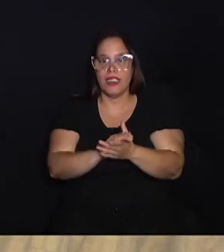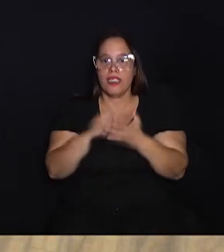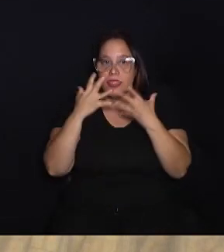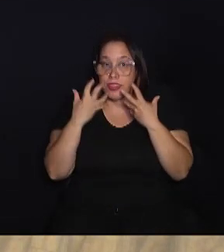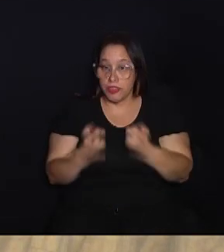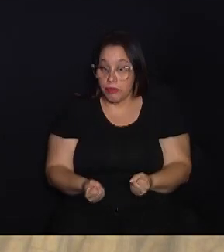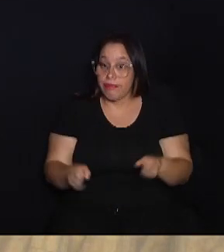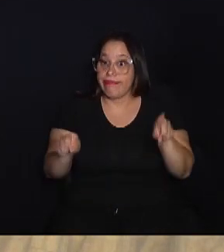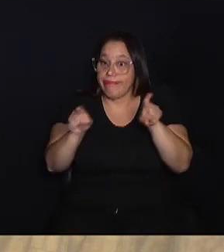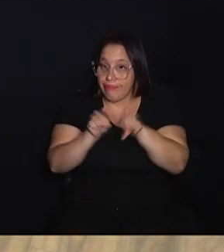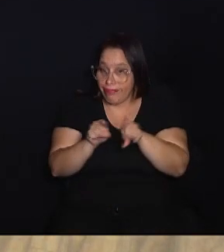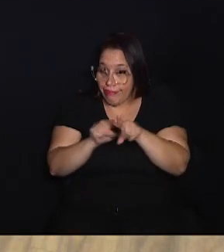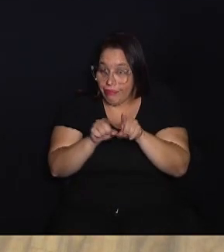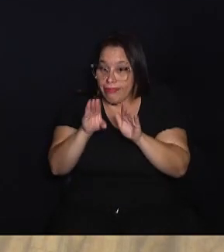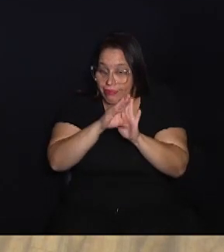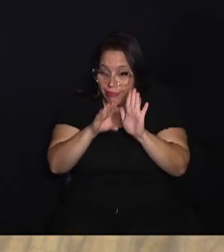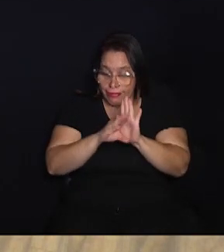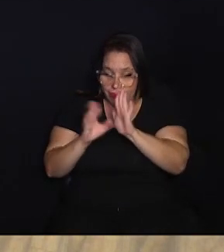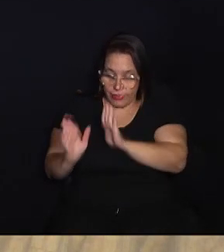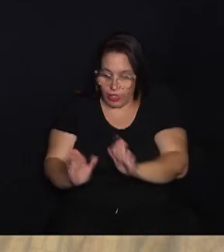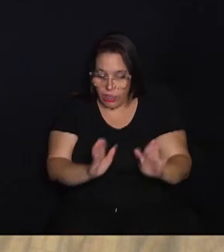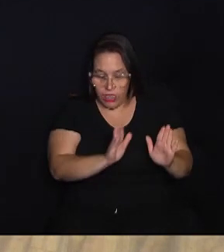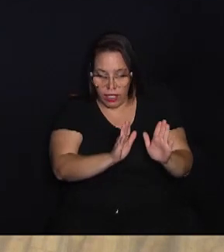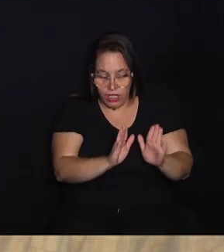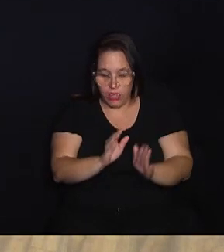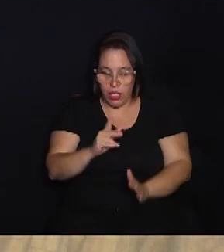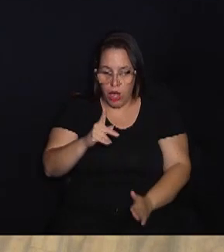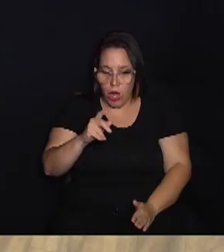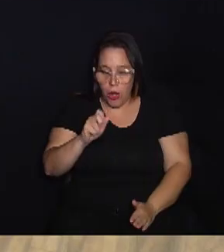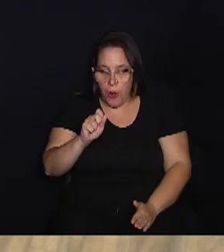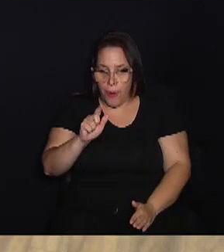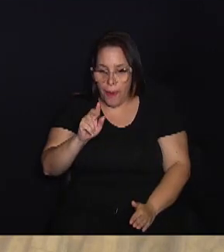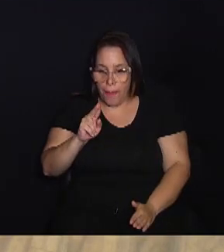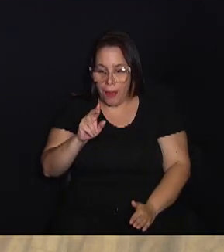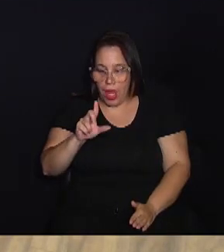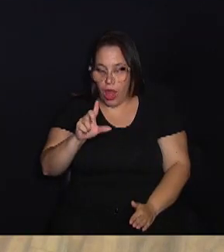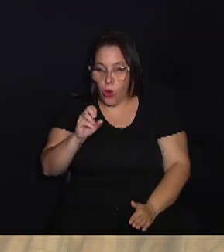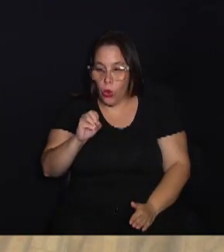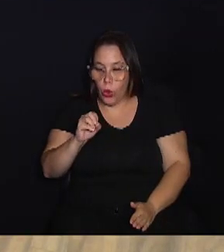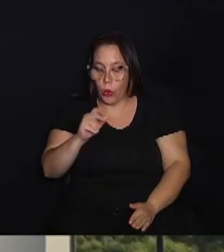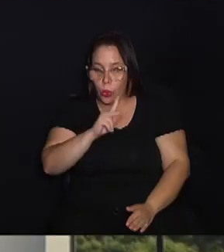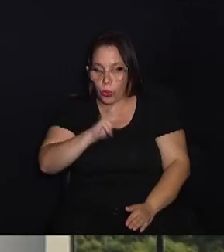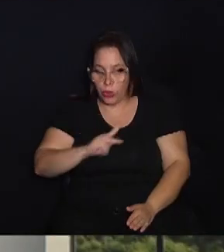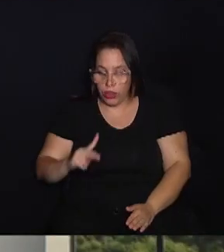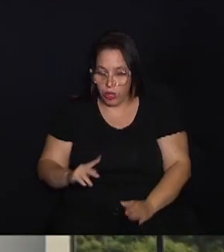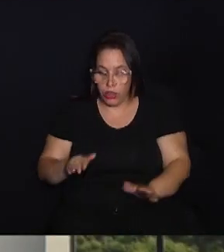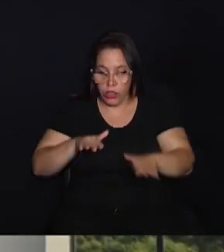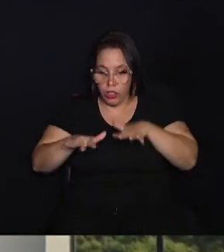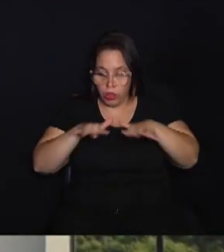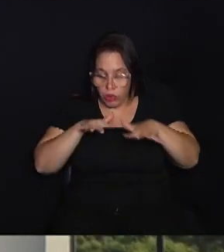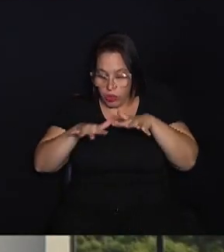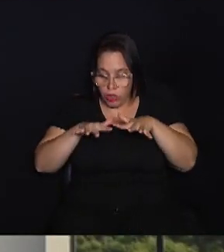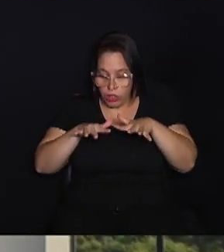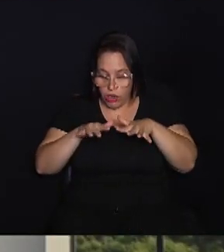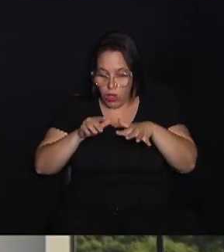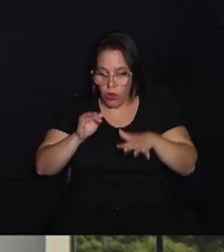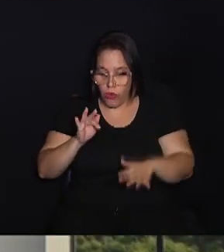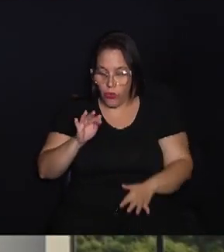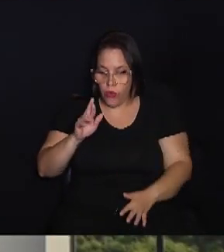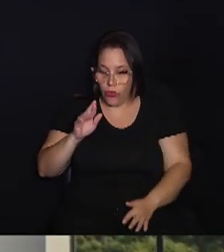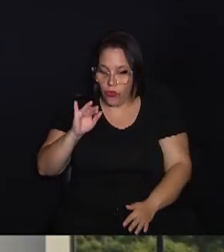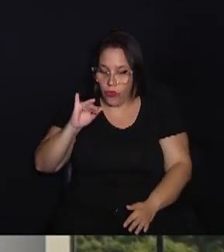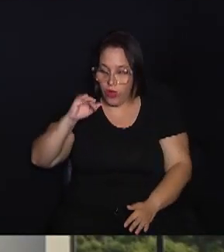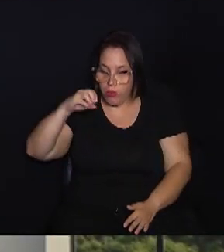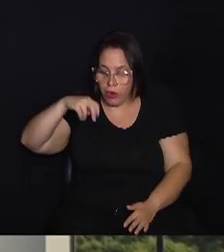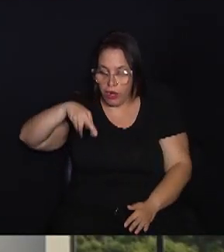Recebo também aqui no programa Questão de Ordem o Paulo Martelli, ele que é presidente da Mobilização Free Mind, e